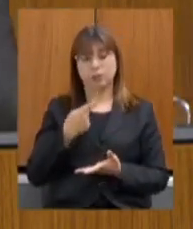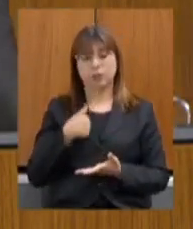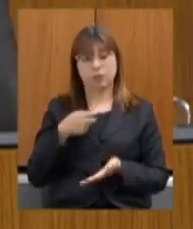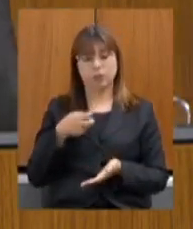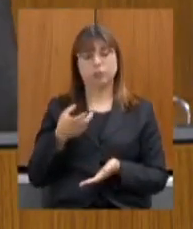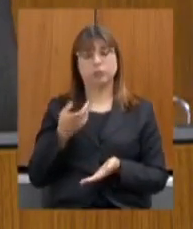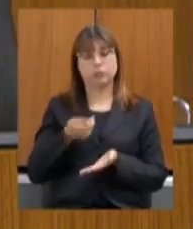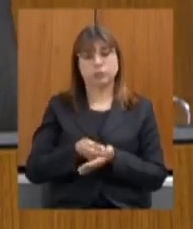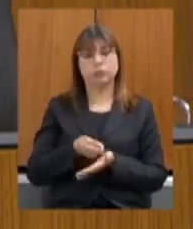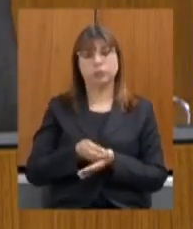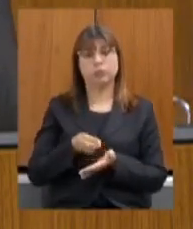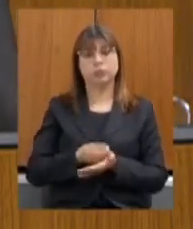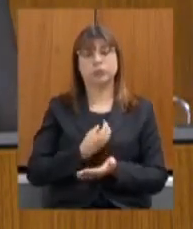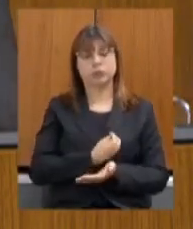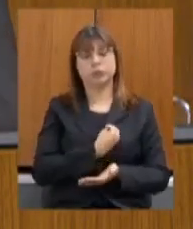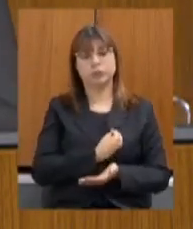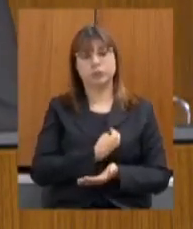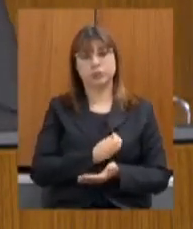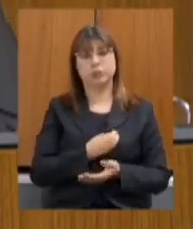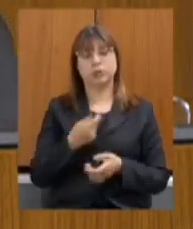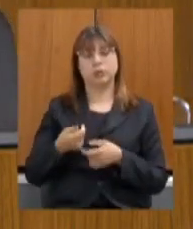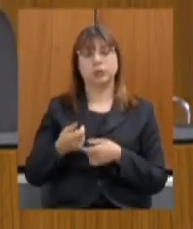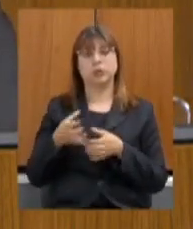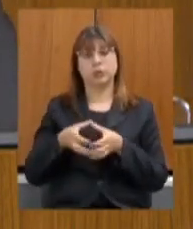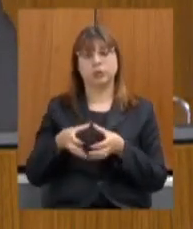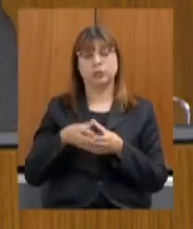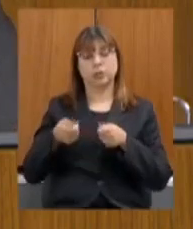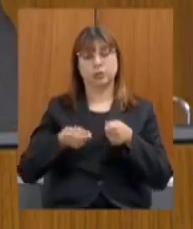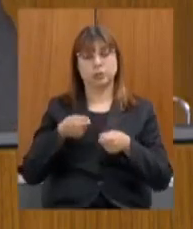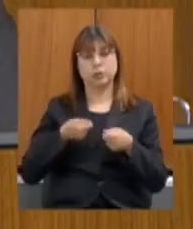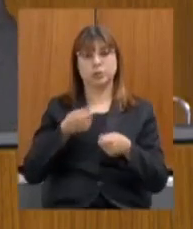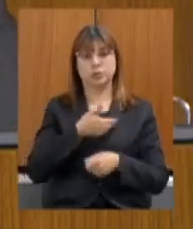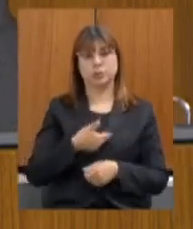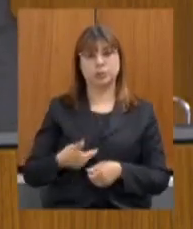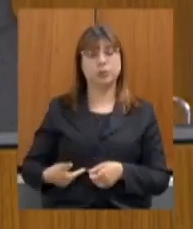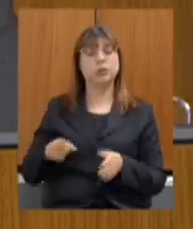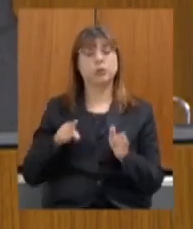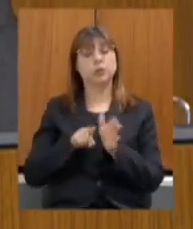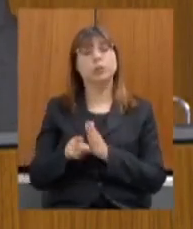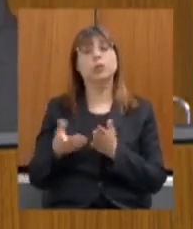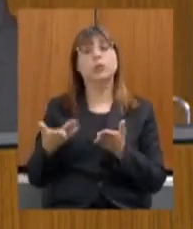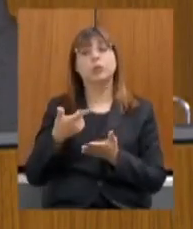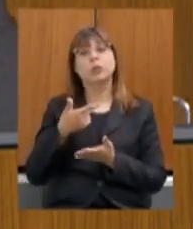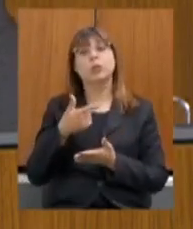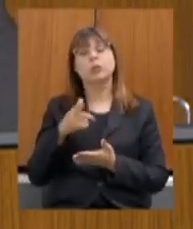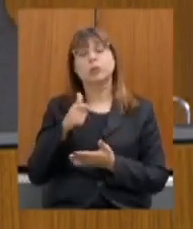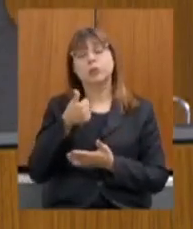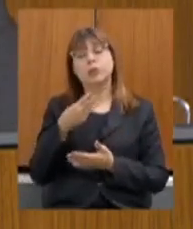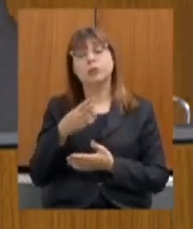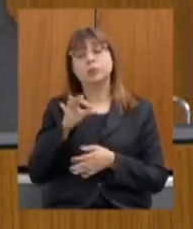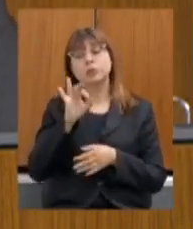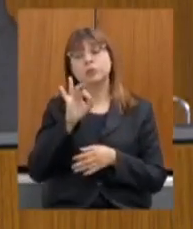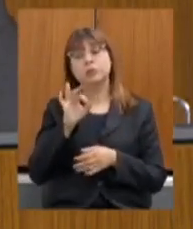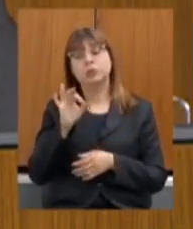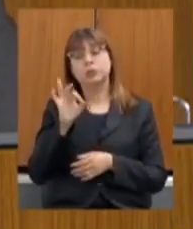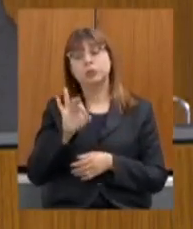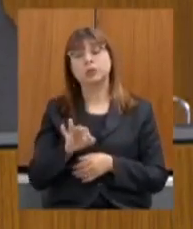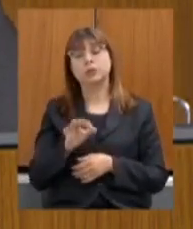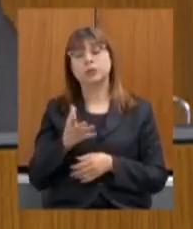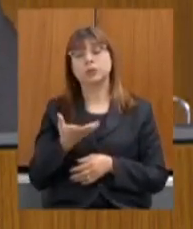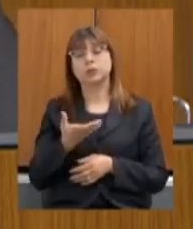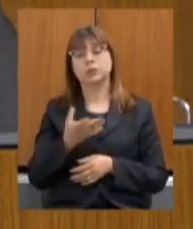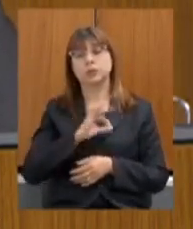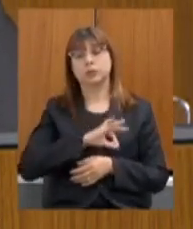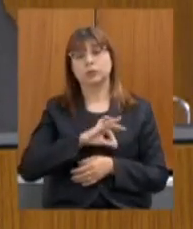como membro da Comissão de Administração Pública, de perguntar em relação ao pagamento do restante do 13º, já que o governador